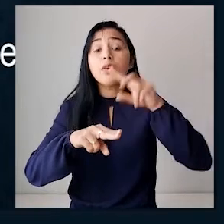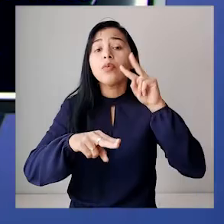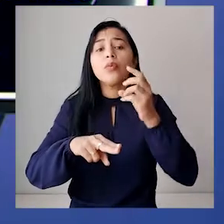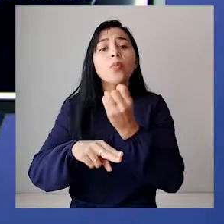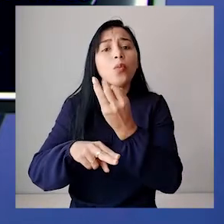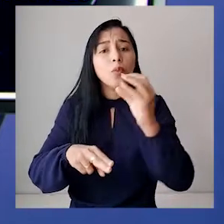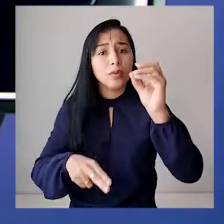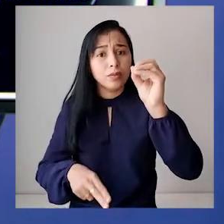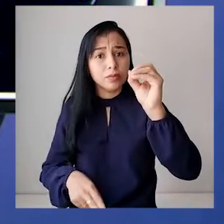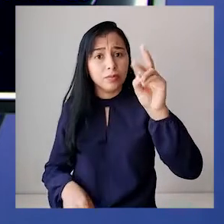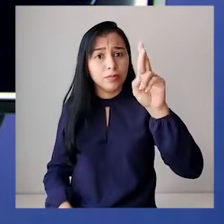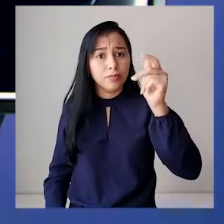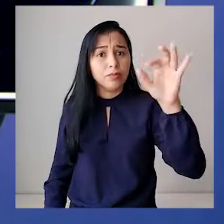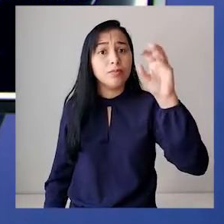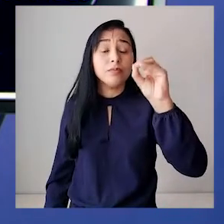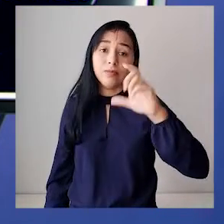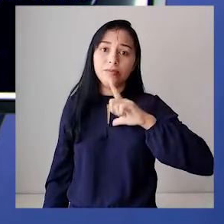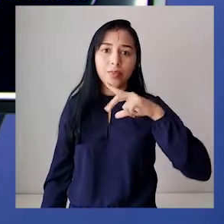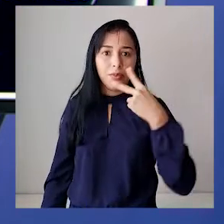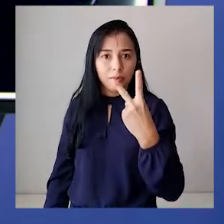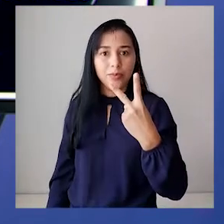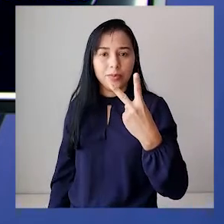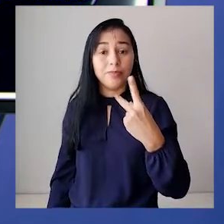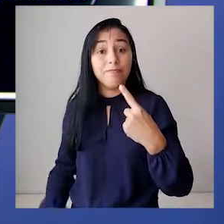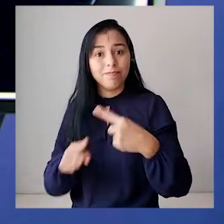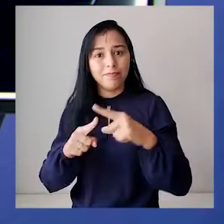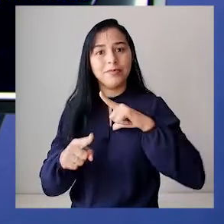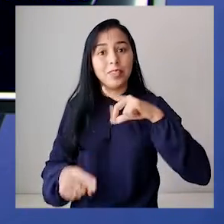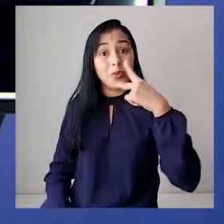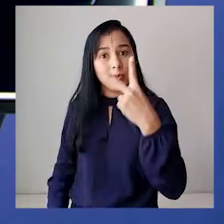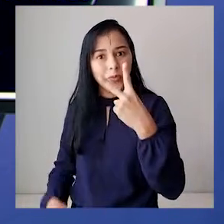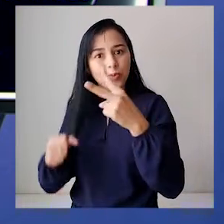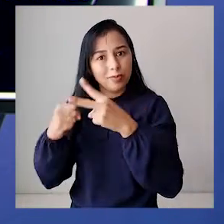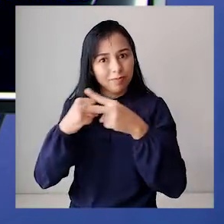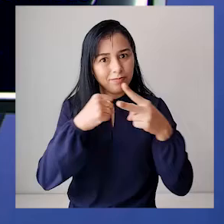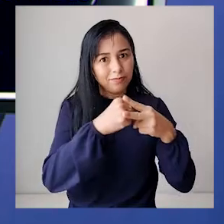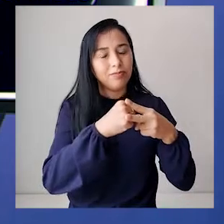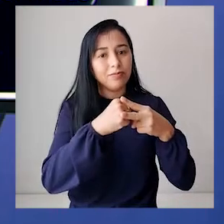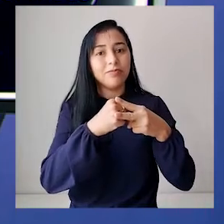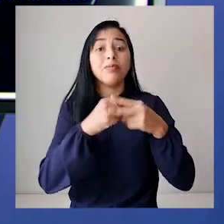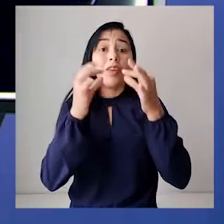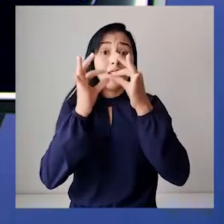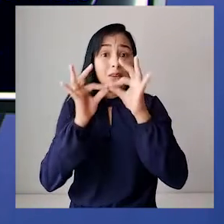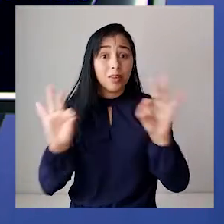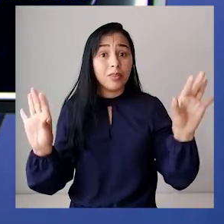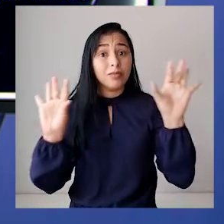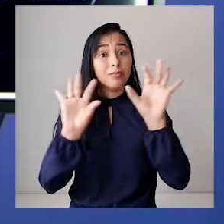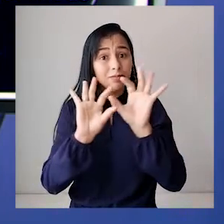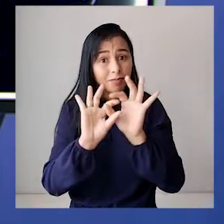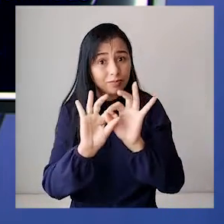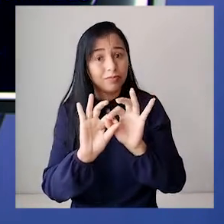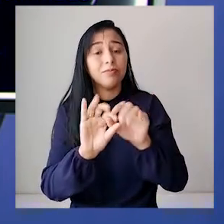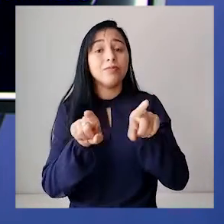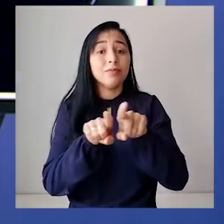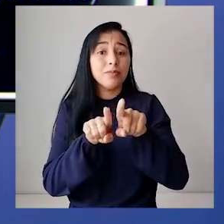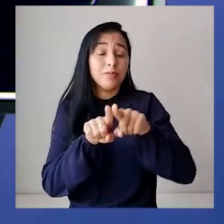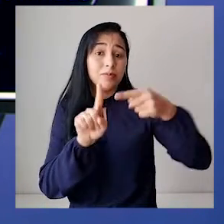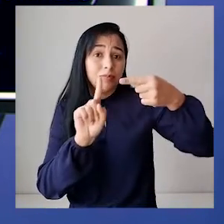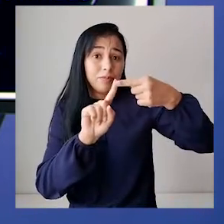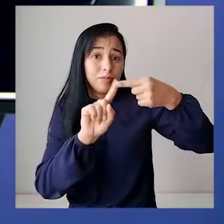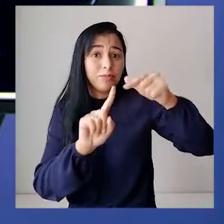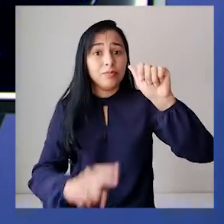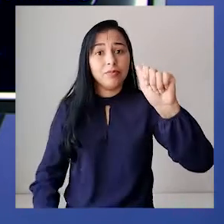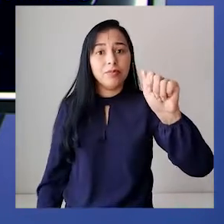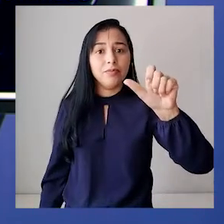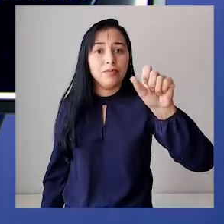tenho aqui? Temos 2 orações. E elas estão coordenadas assindeticamente,